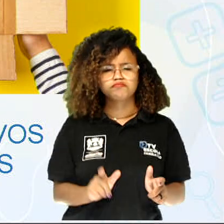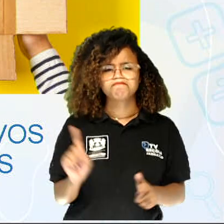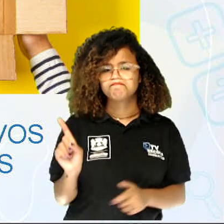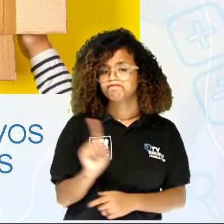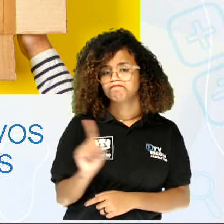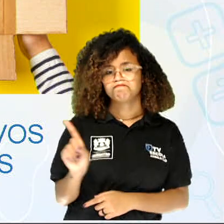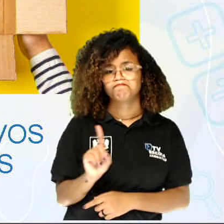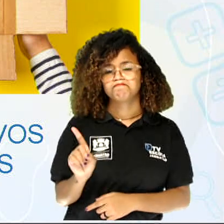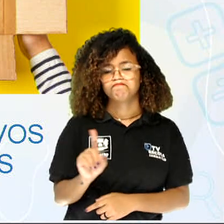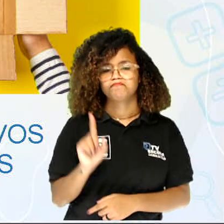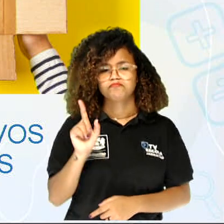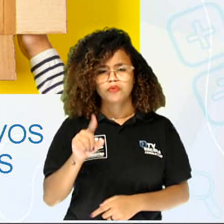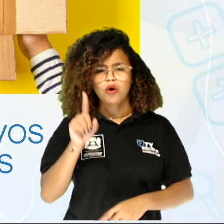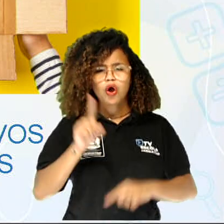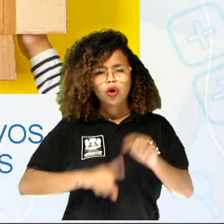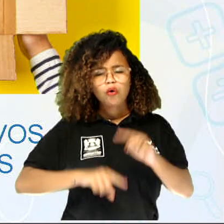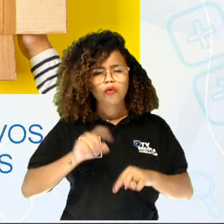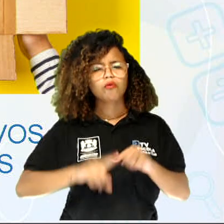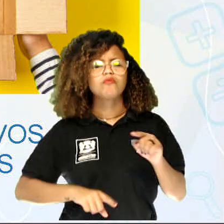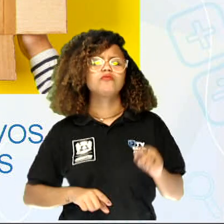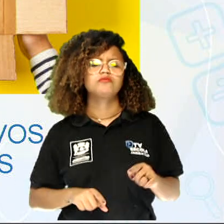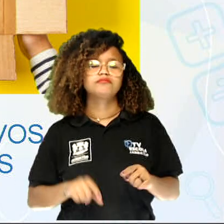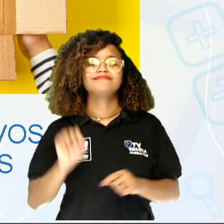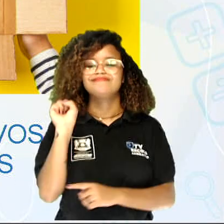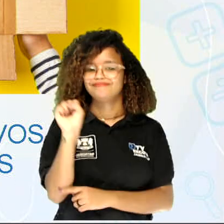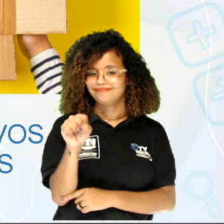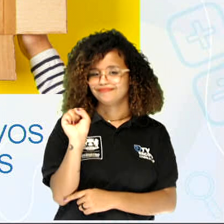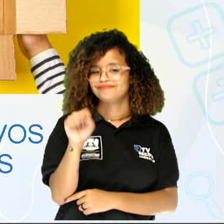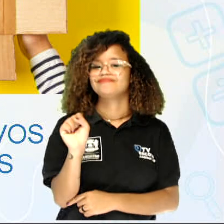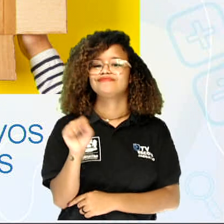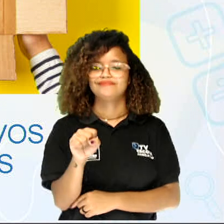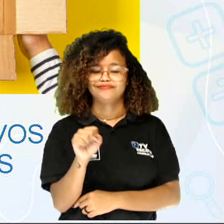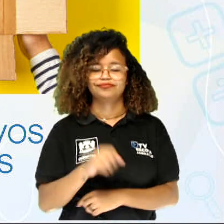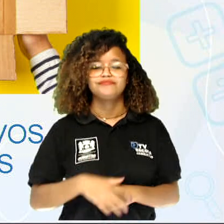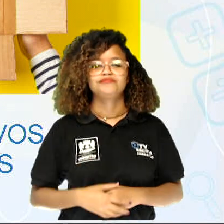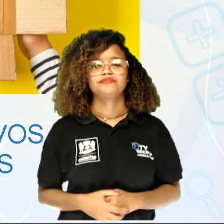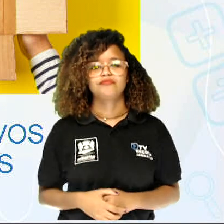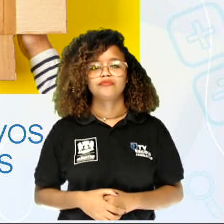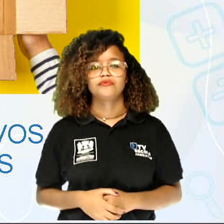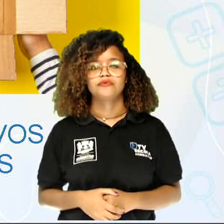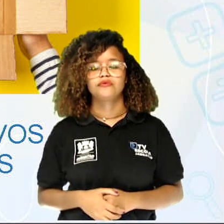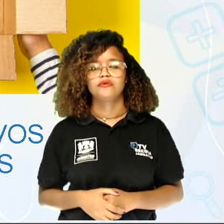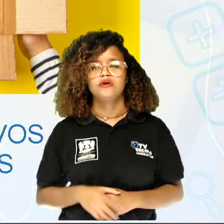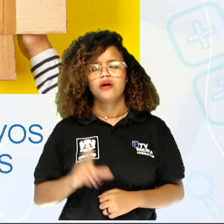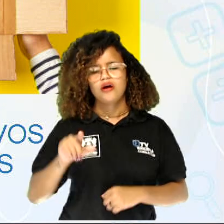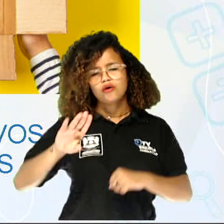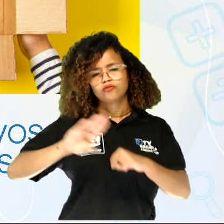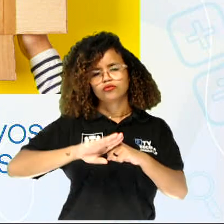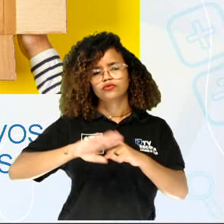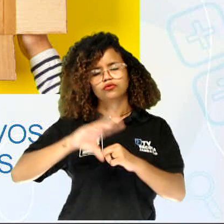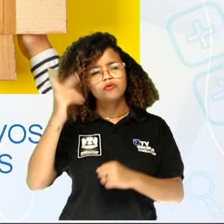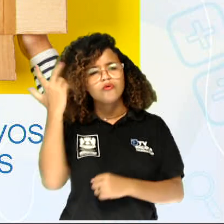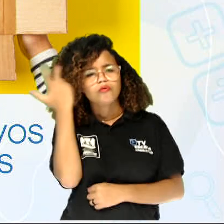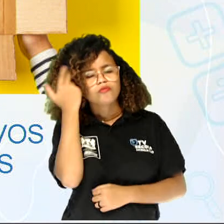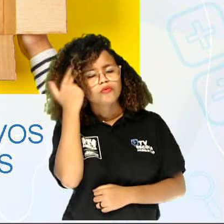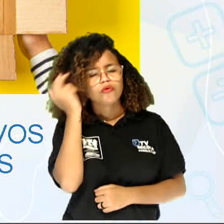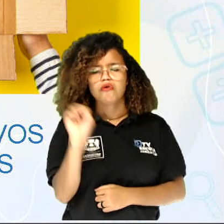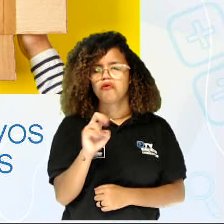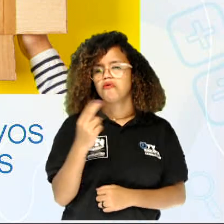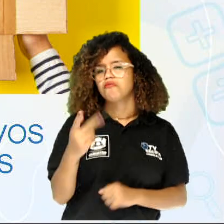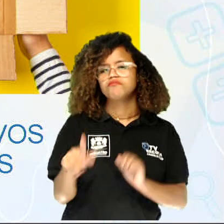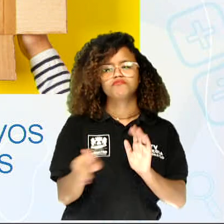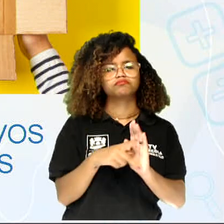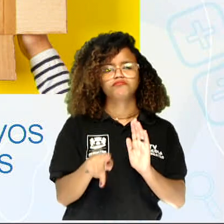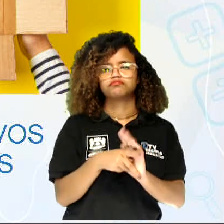Não. É um objeto? Sim, é um objeto. É um substantivo comum ou é um substantivo